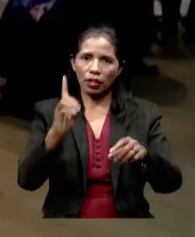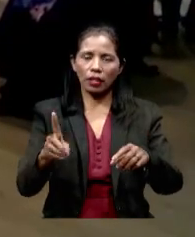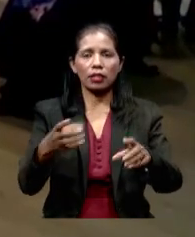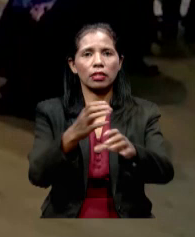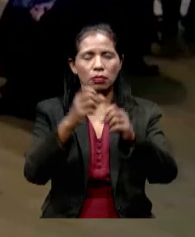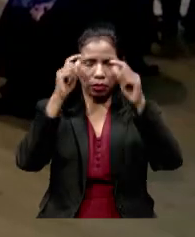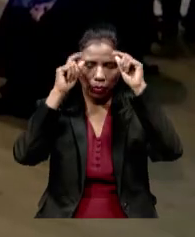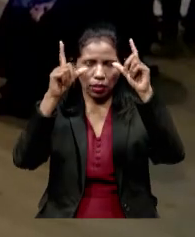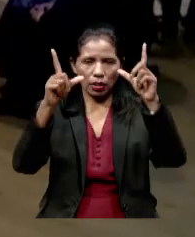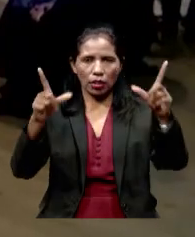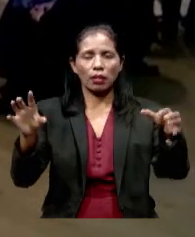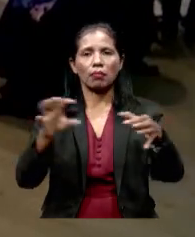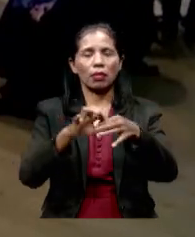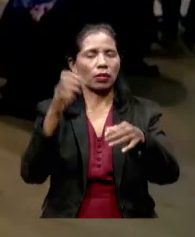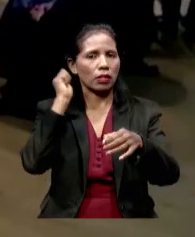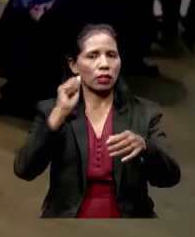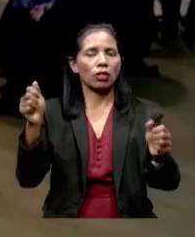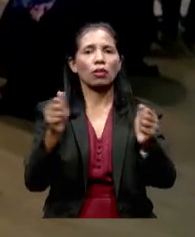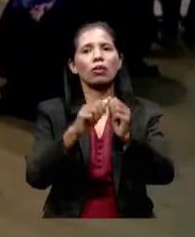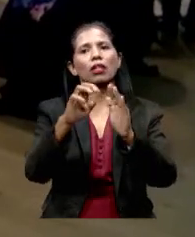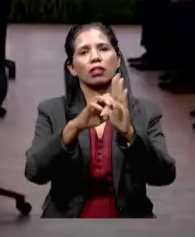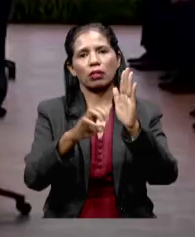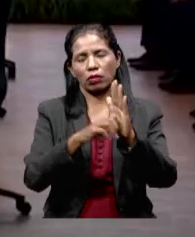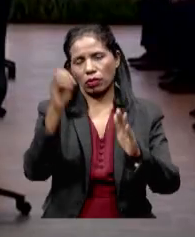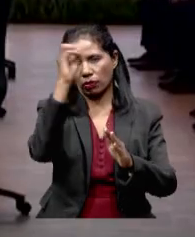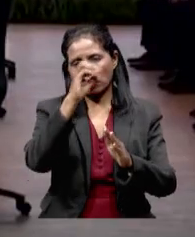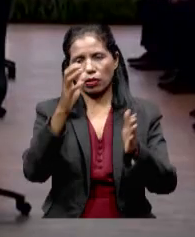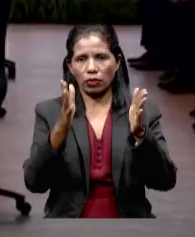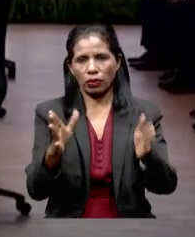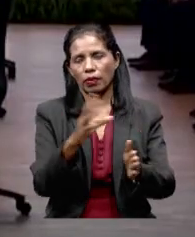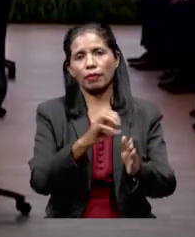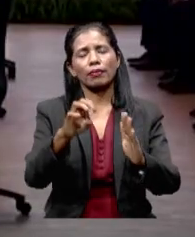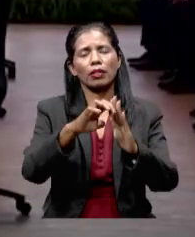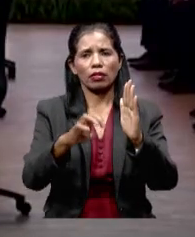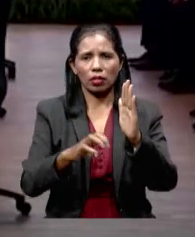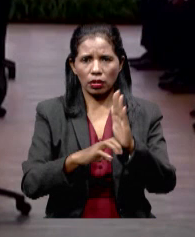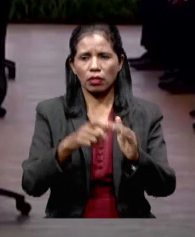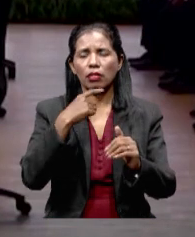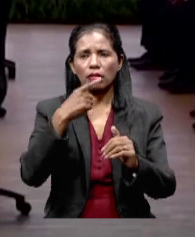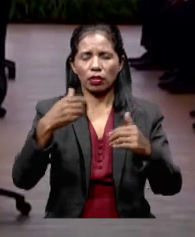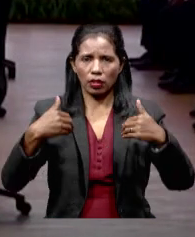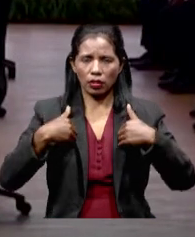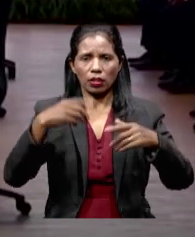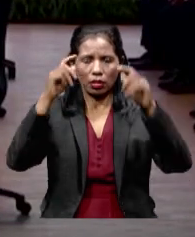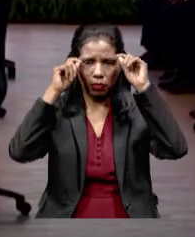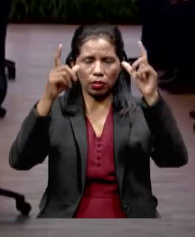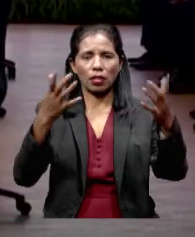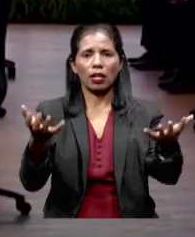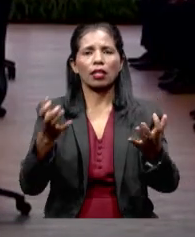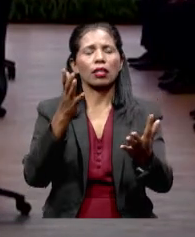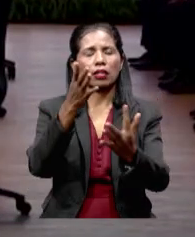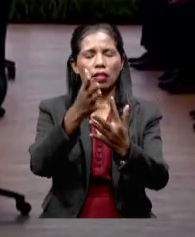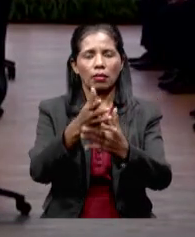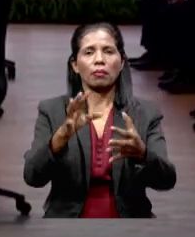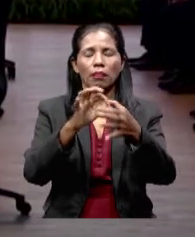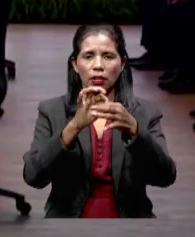o Estatuto Observador. No Mosefe Estado, no Sefe Governo e a ONU Consenso Katak, Timor-Leste a caractama para membro pleno